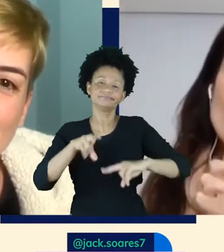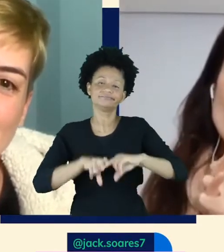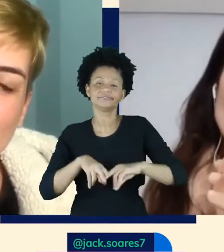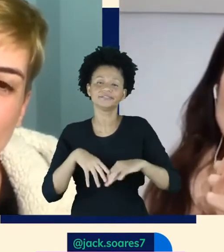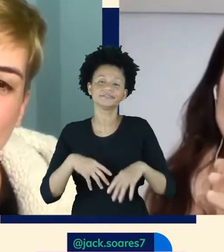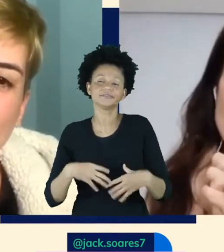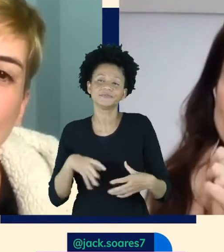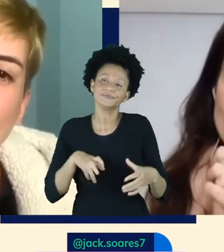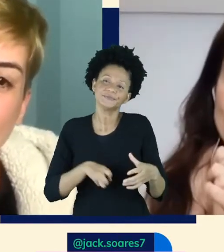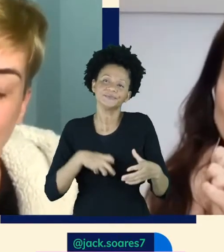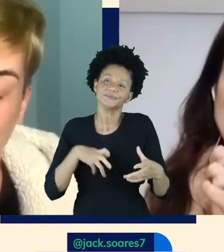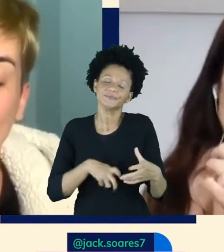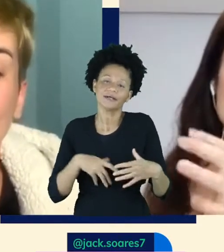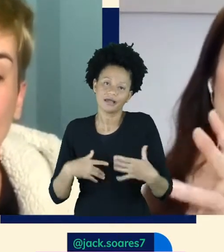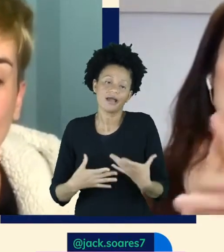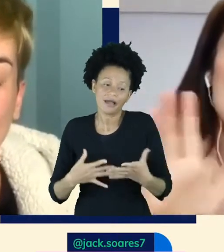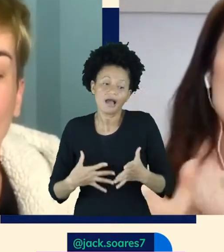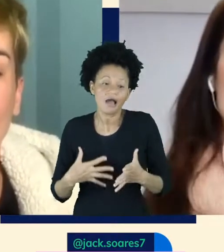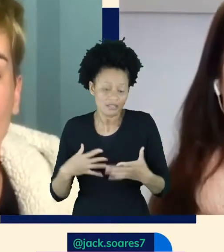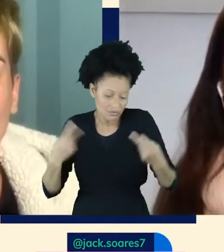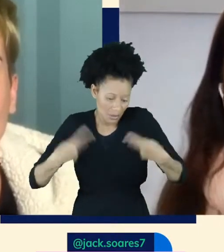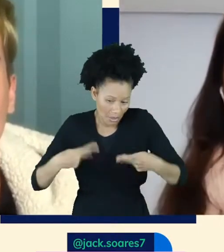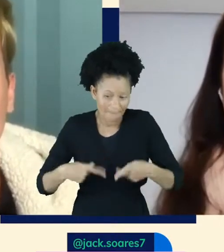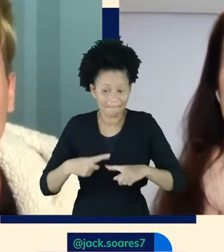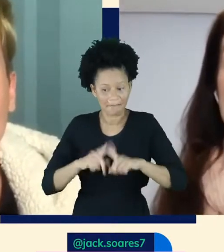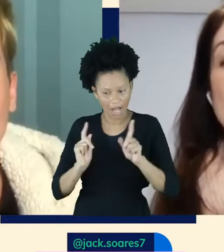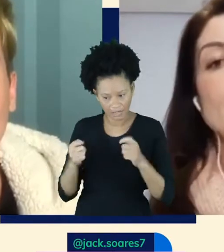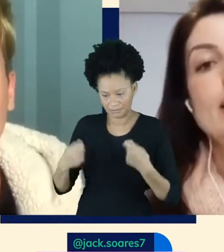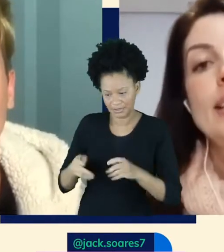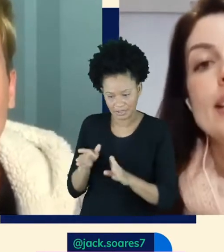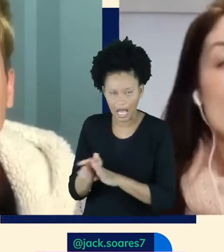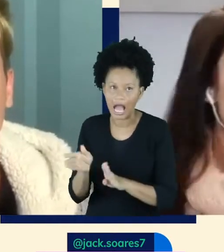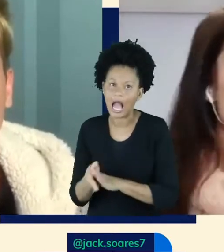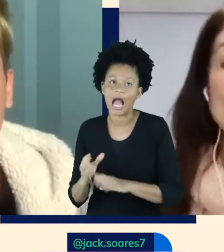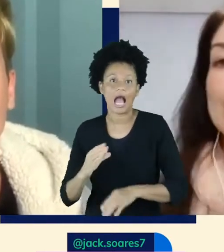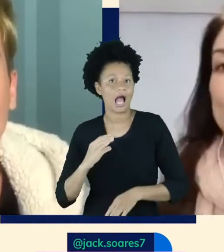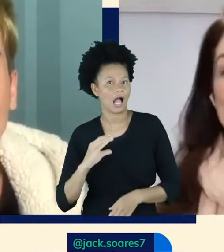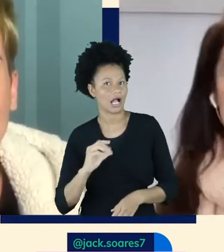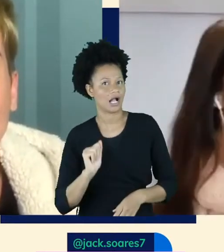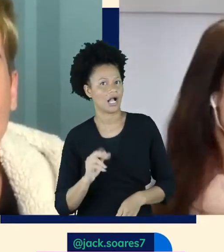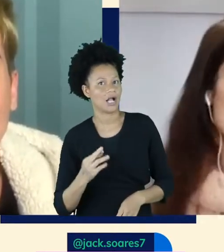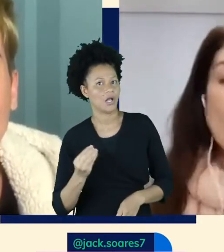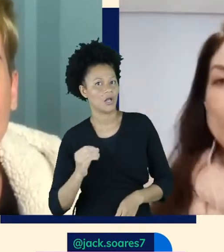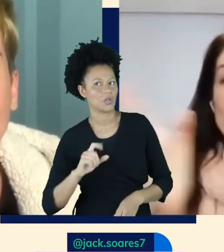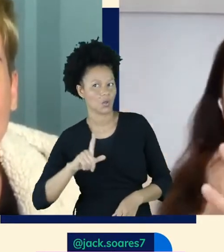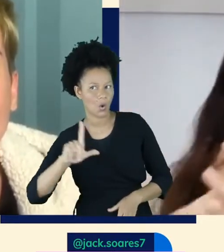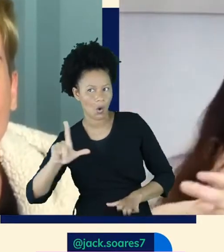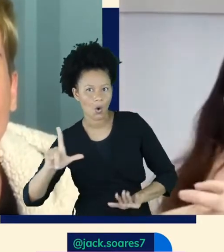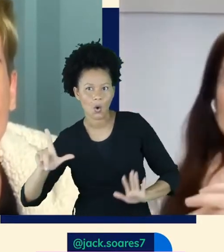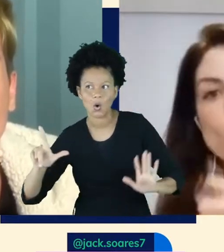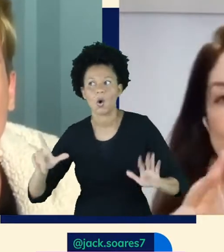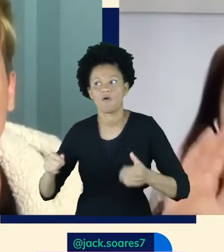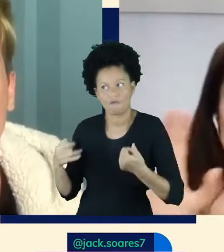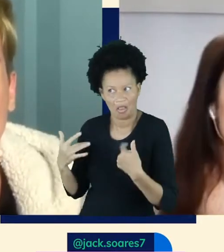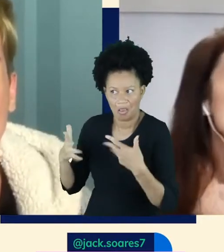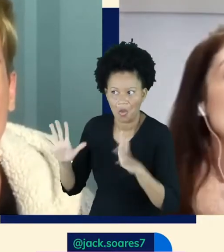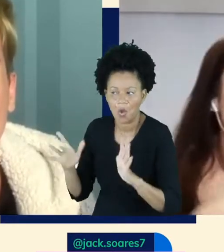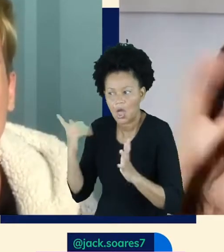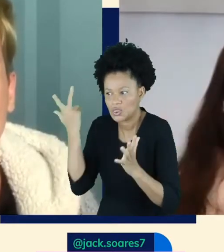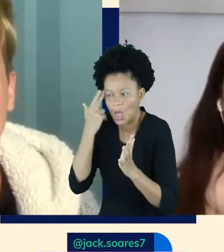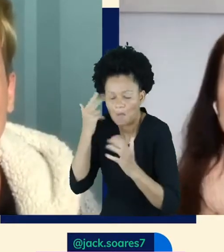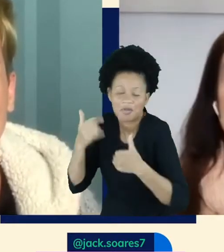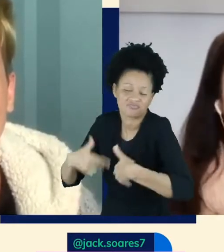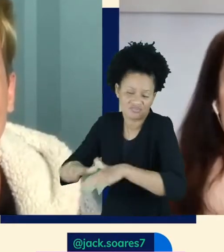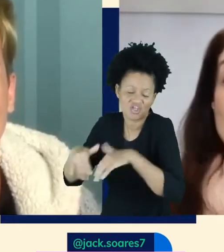gente não vai orientar a criança. Não é assim, tipo, a Carol falou que é típico, é natural, deixa lá o menino coçando o